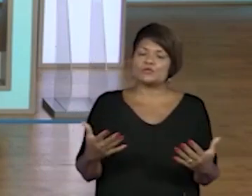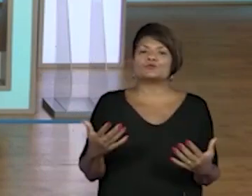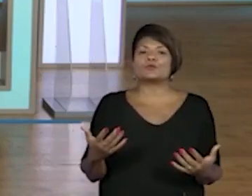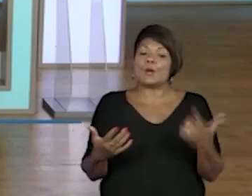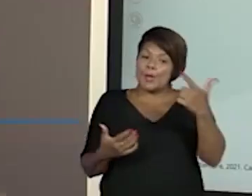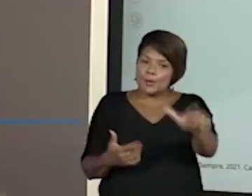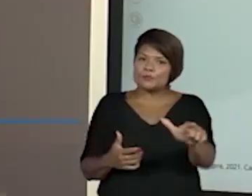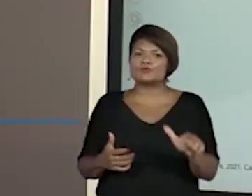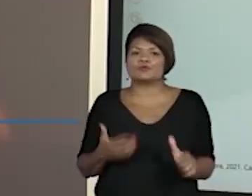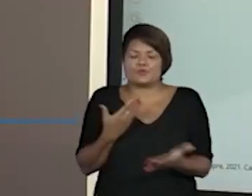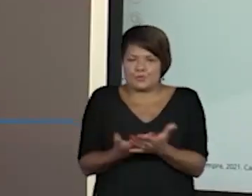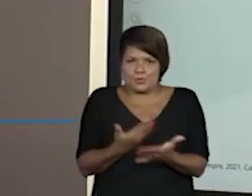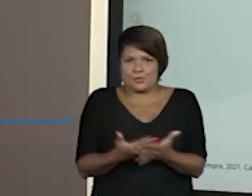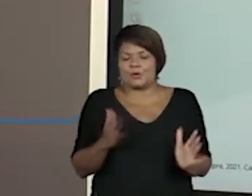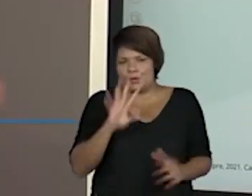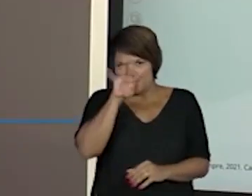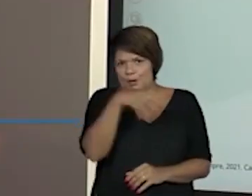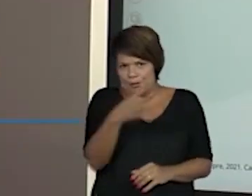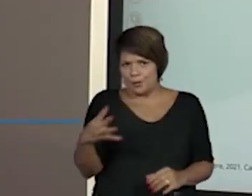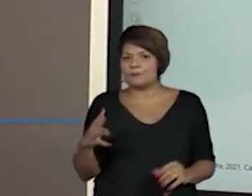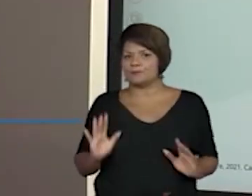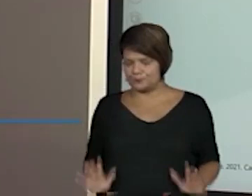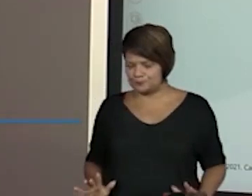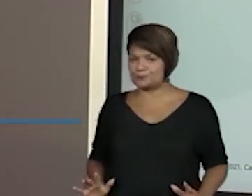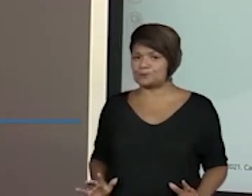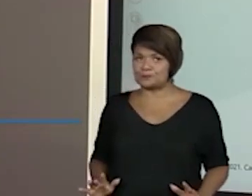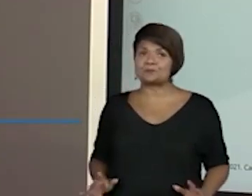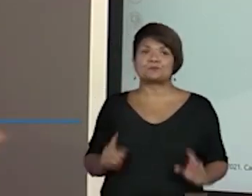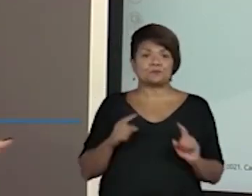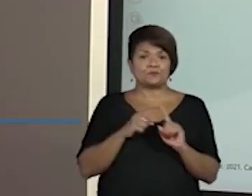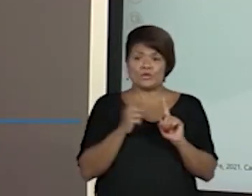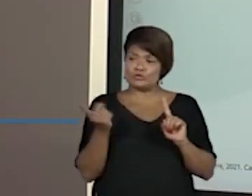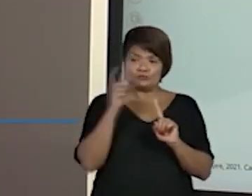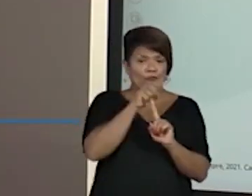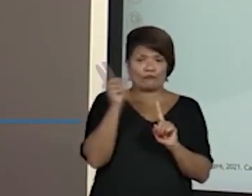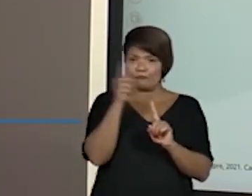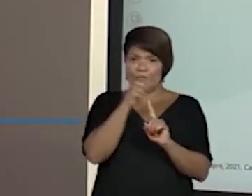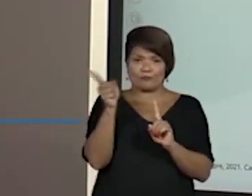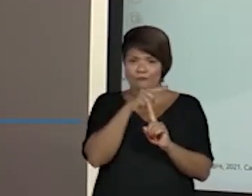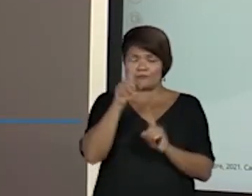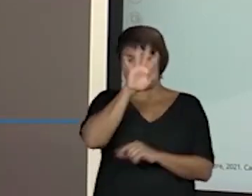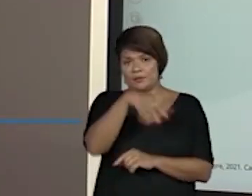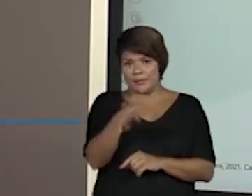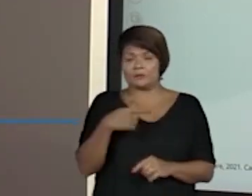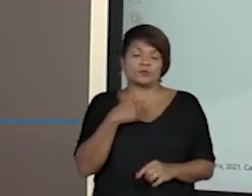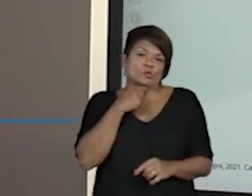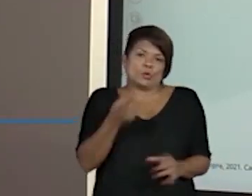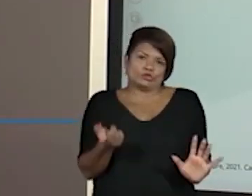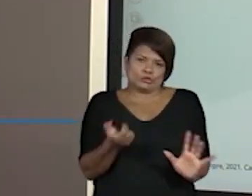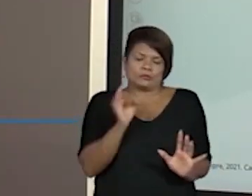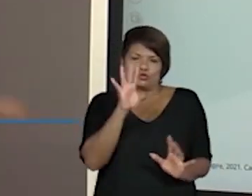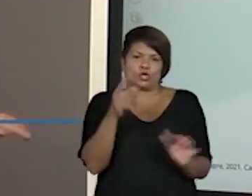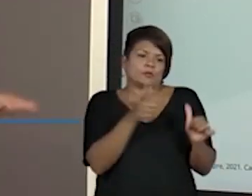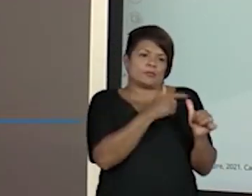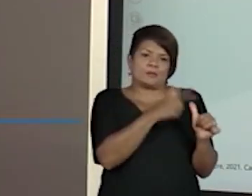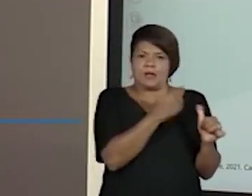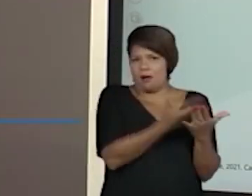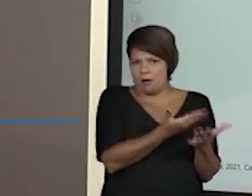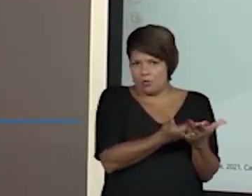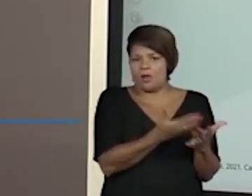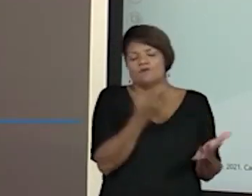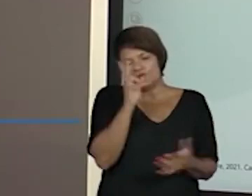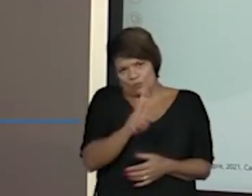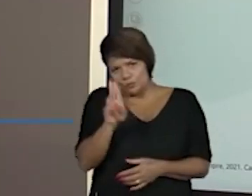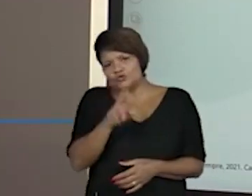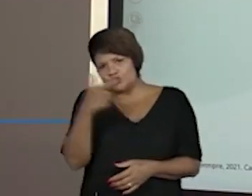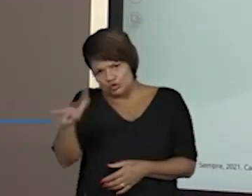Eu já falei que a gente tem que ir e voltar na tabela para responder. Então, não adianta, né, deixar lá só na primeira aula. A gente vai